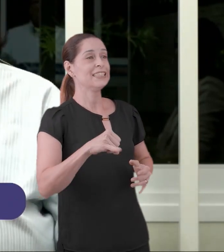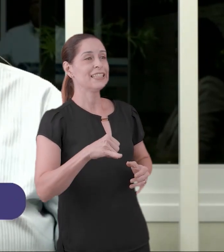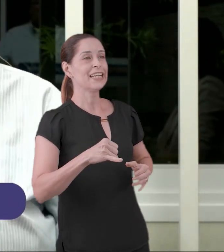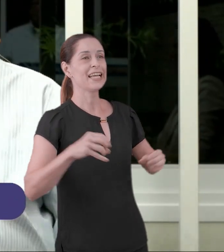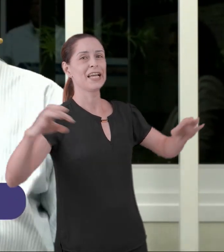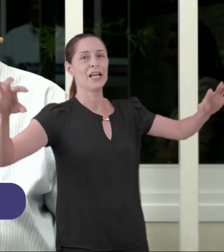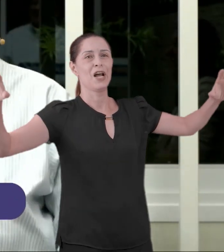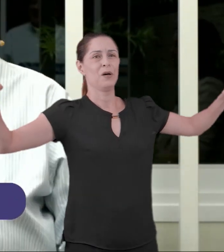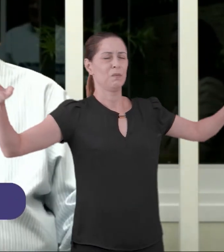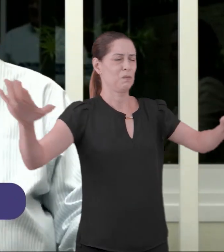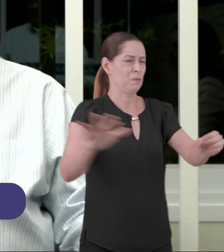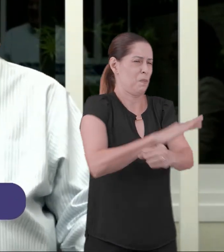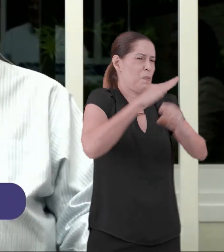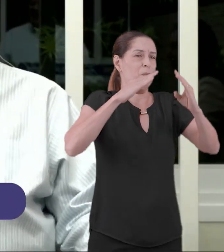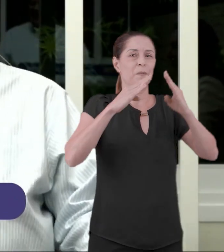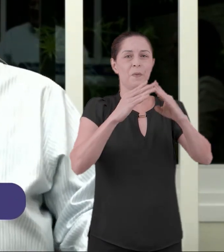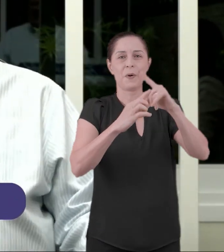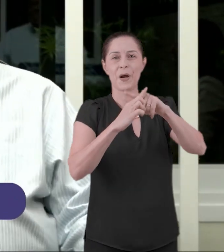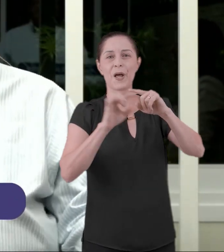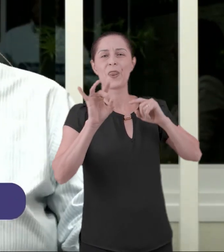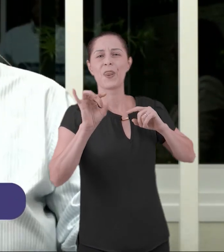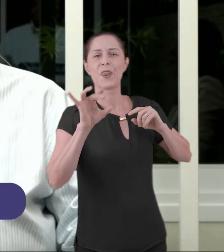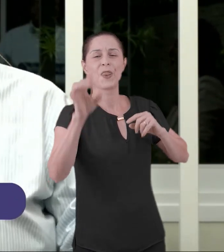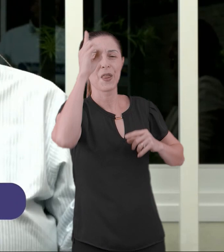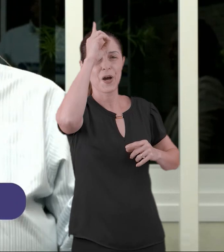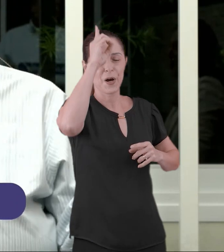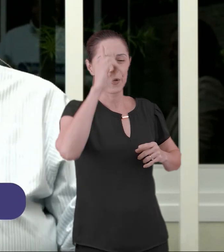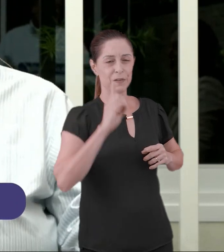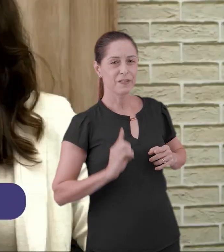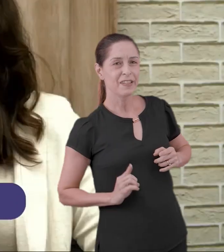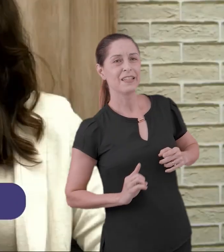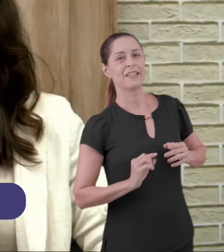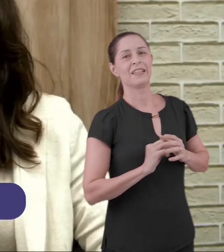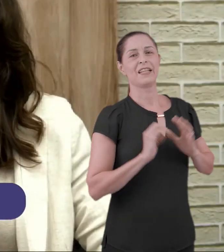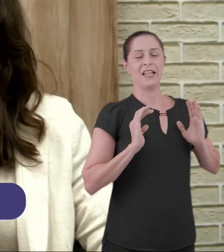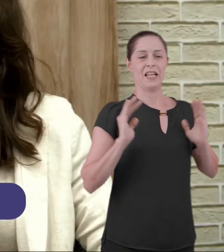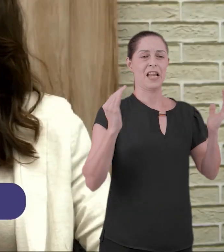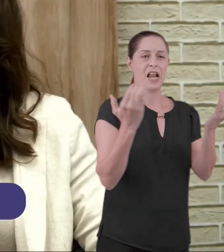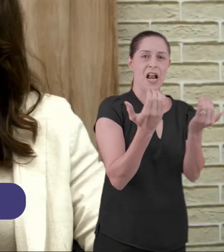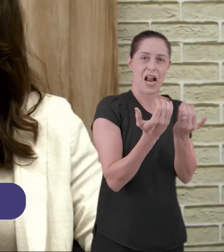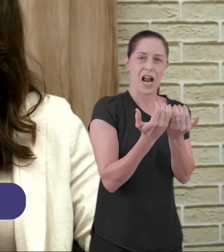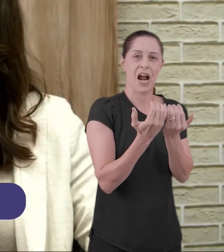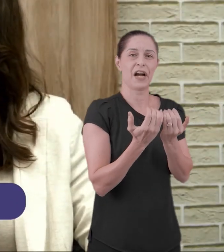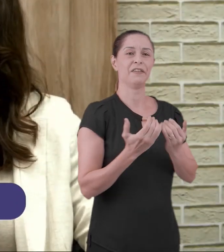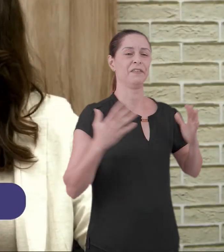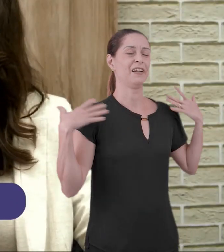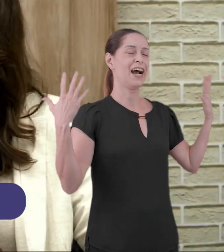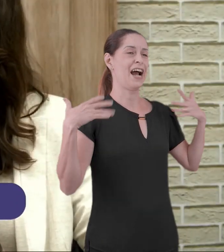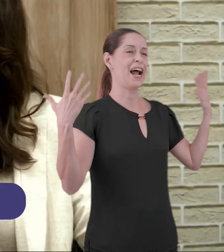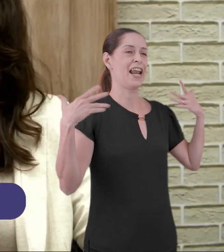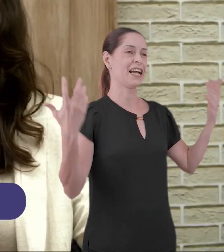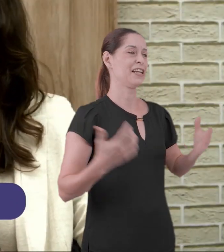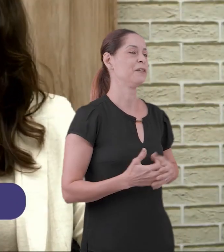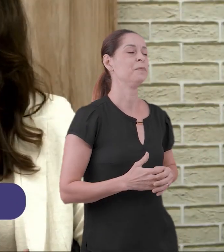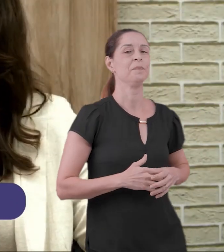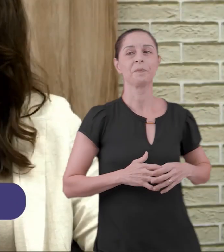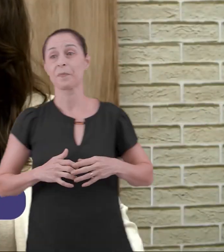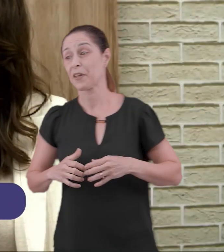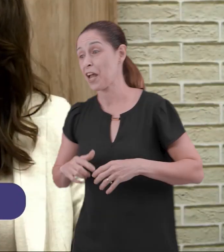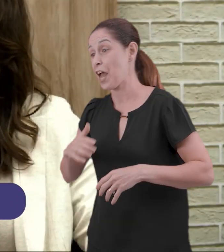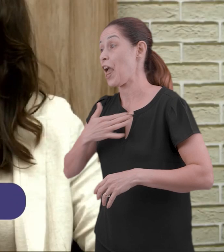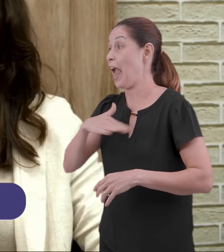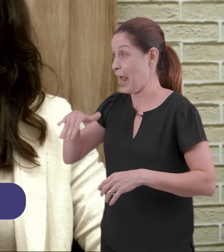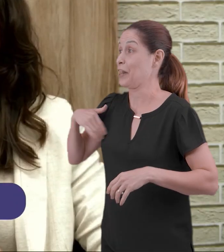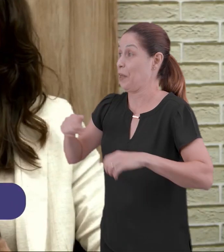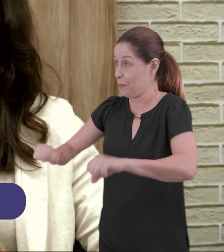ser uma festa. Vai mesmo. Nós somos realmente, assim, naturalmente preconceituosos, né? Então, a gente tem que lutar